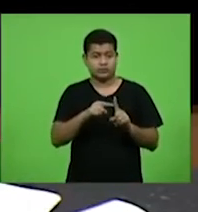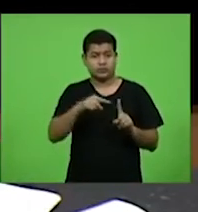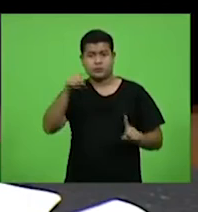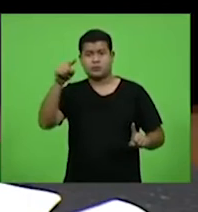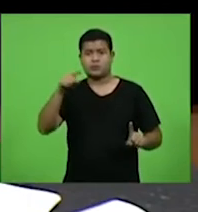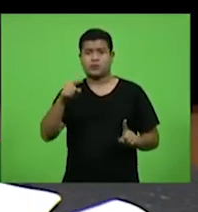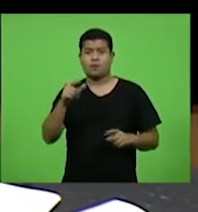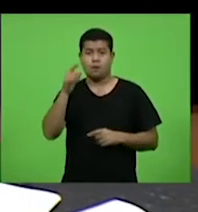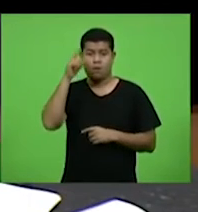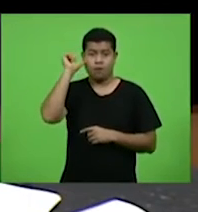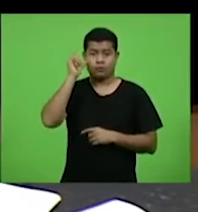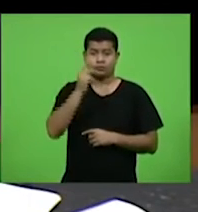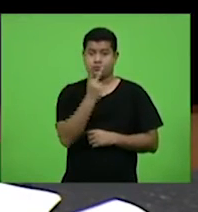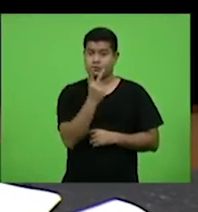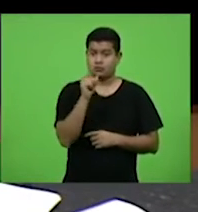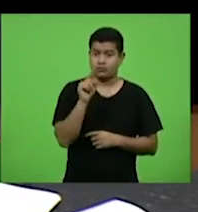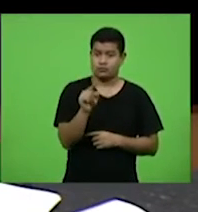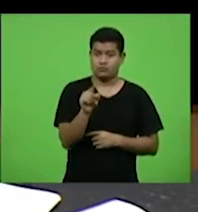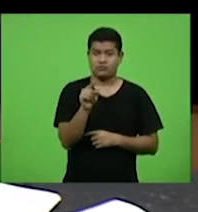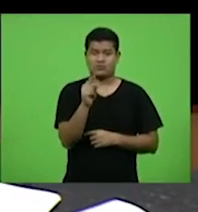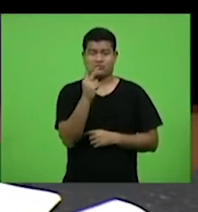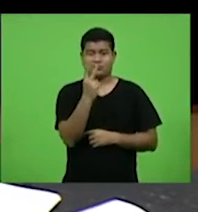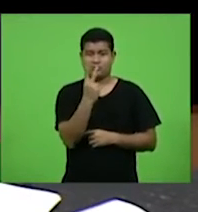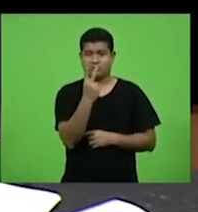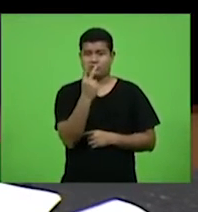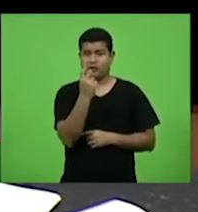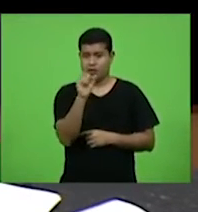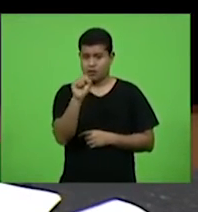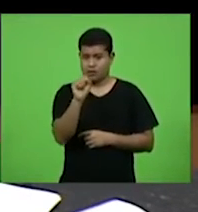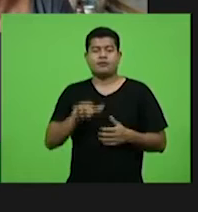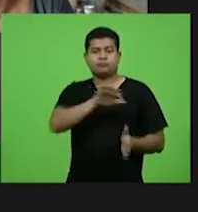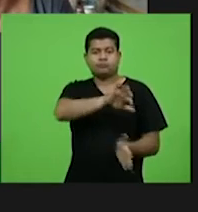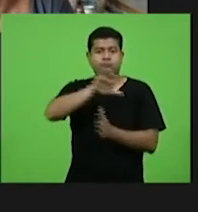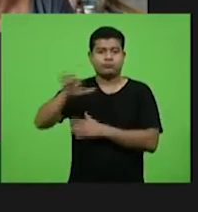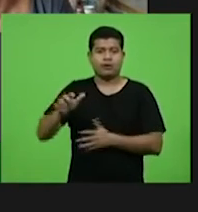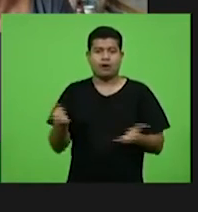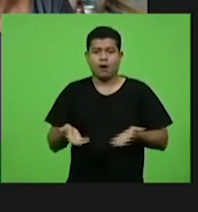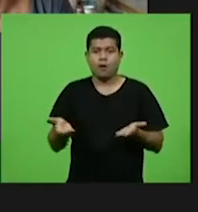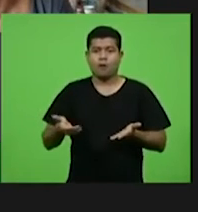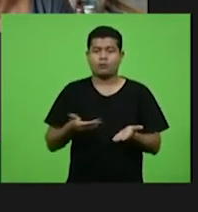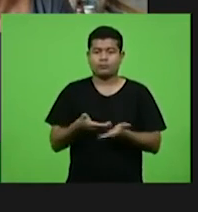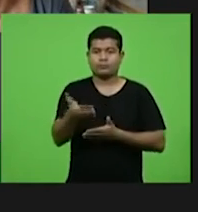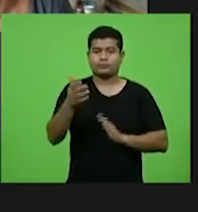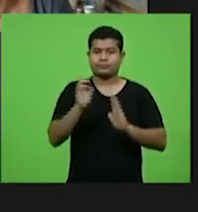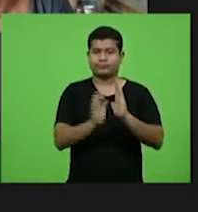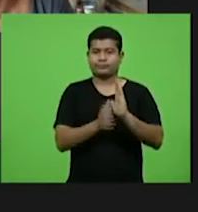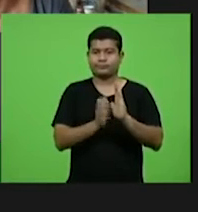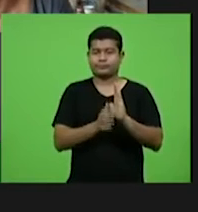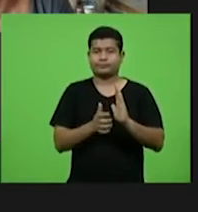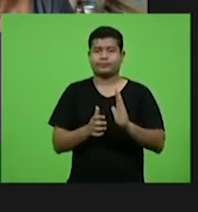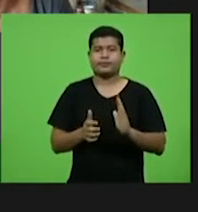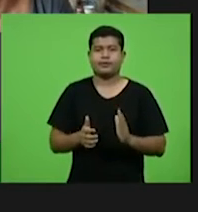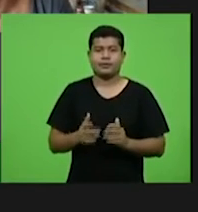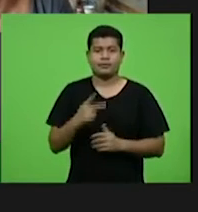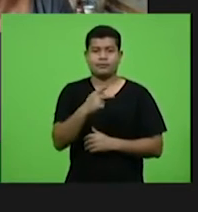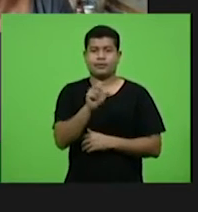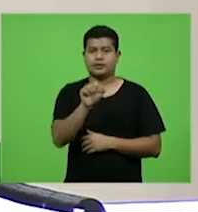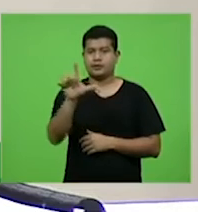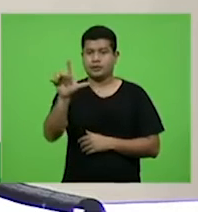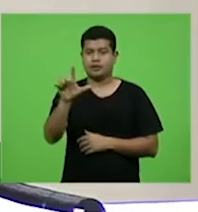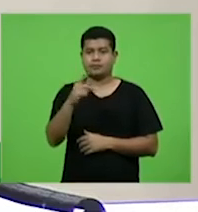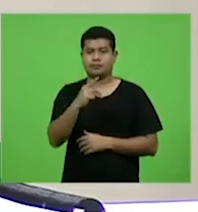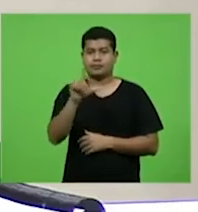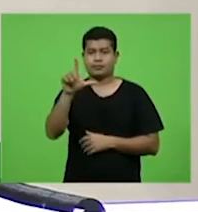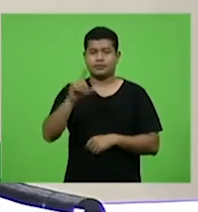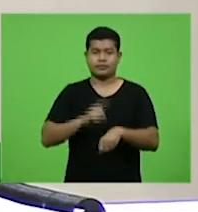de gratificação nos salários dos profissionais da Linha de Frente de saúde em Santa Catarina outra medida provoca o ressarcimento ao hospitais